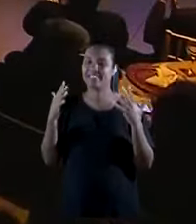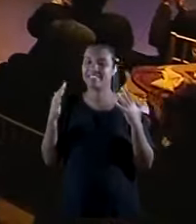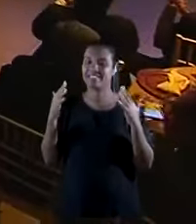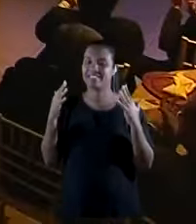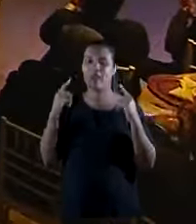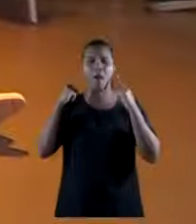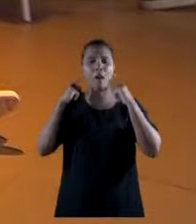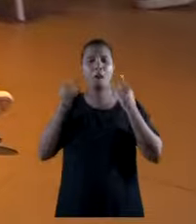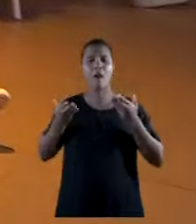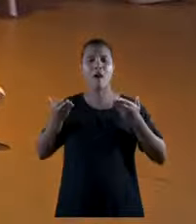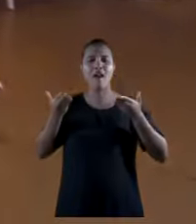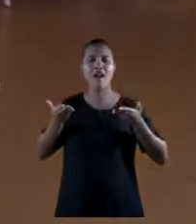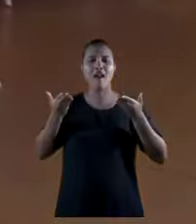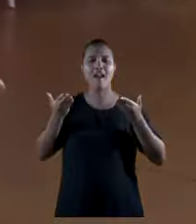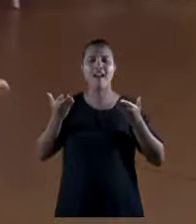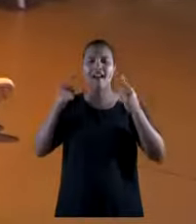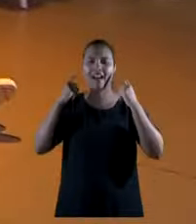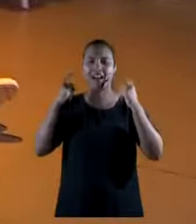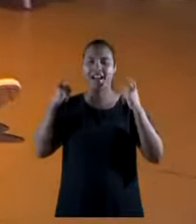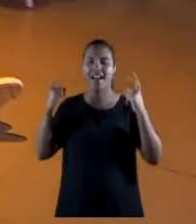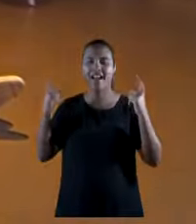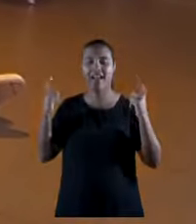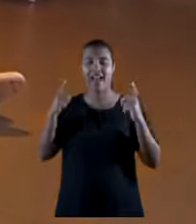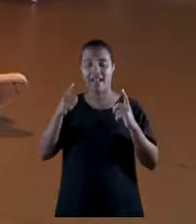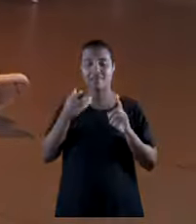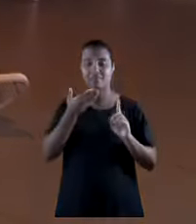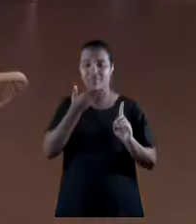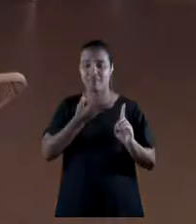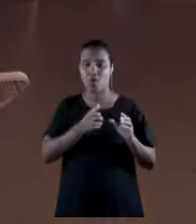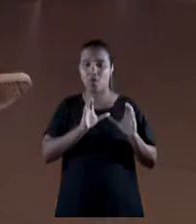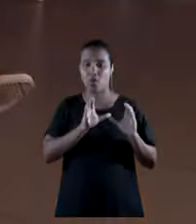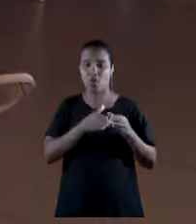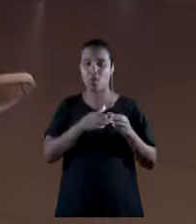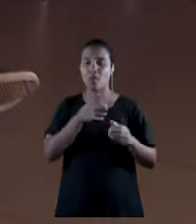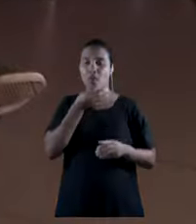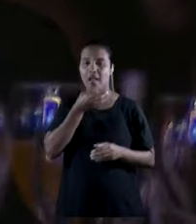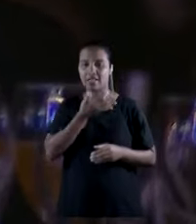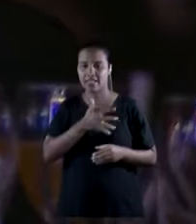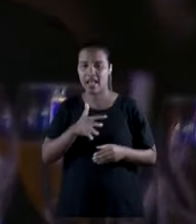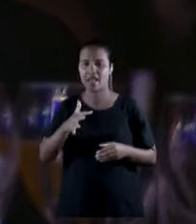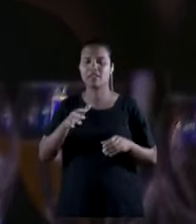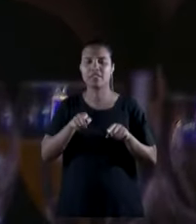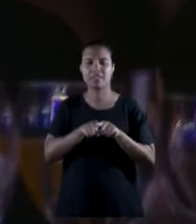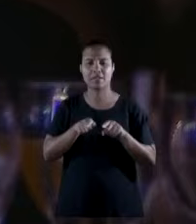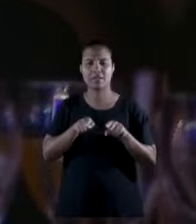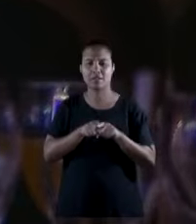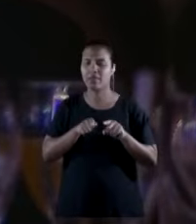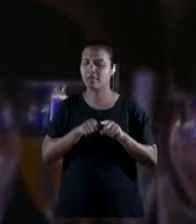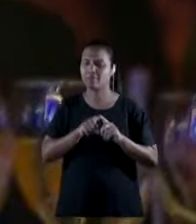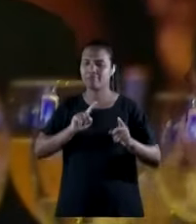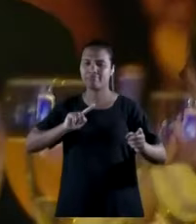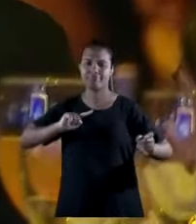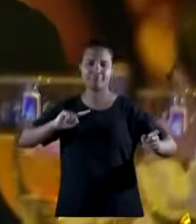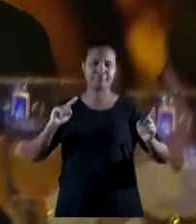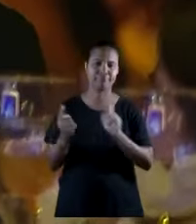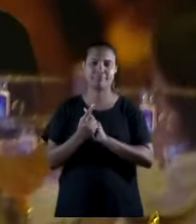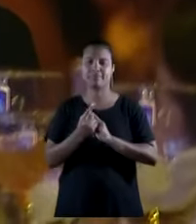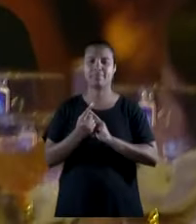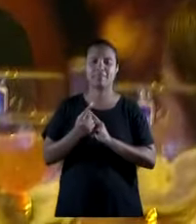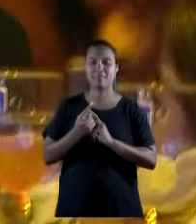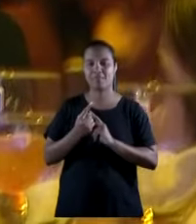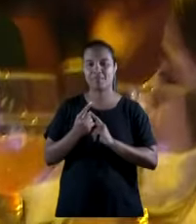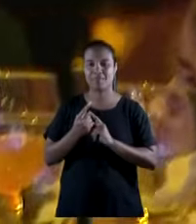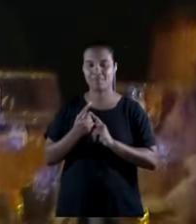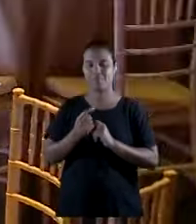também, aplausos para o Santos! Uma campanha gigante, uma volta por cima inesquecível! Parabéns aos